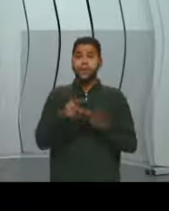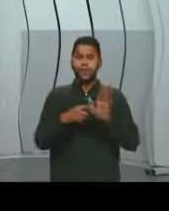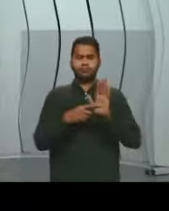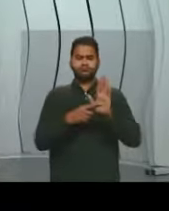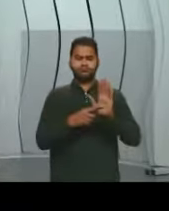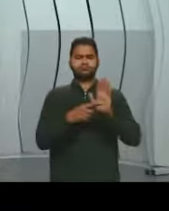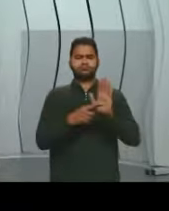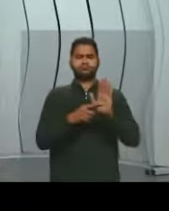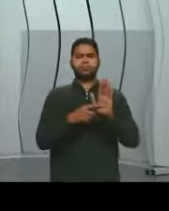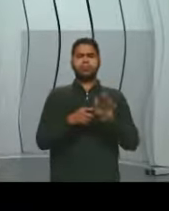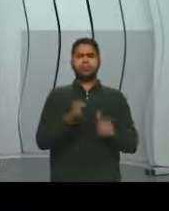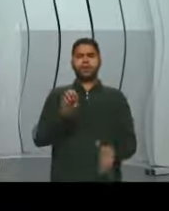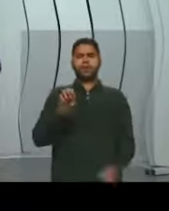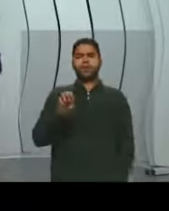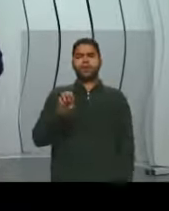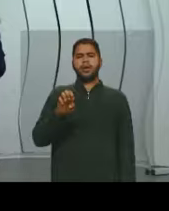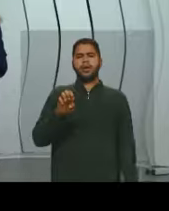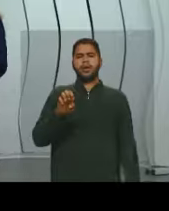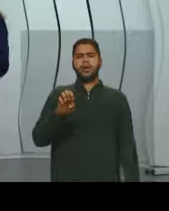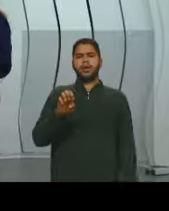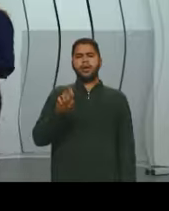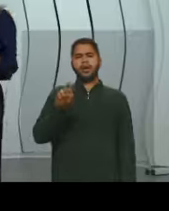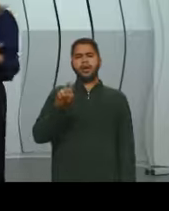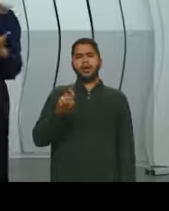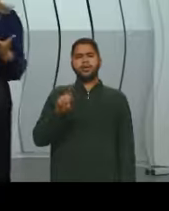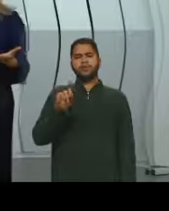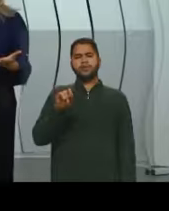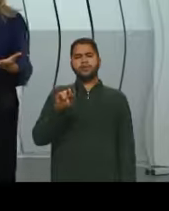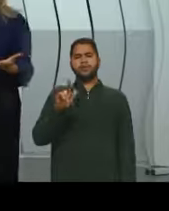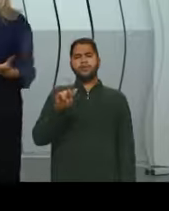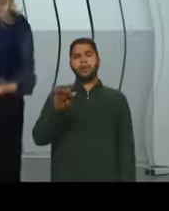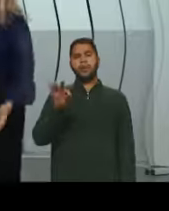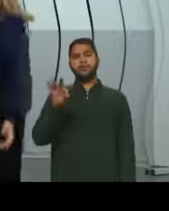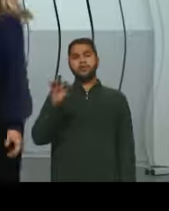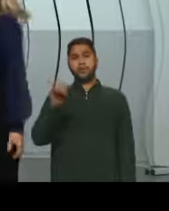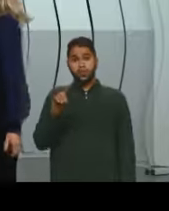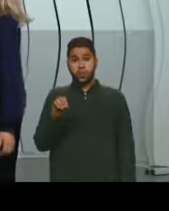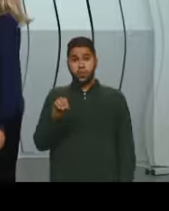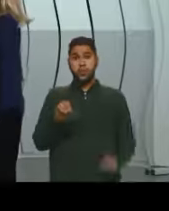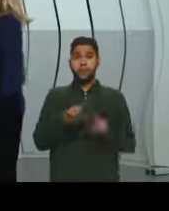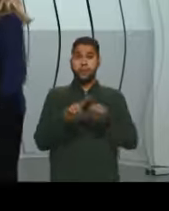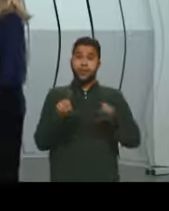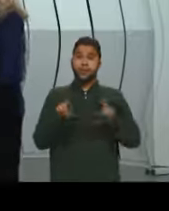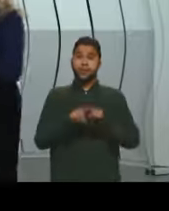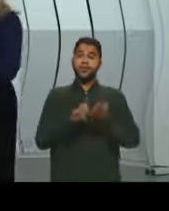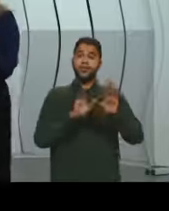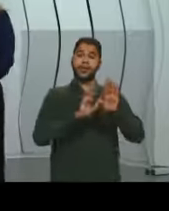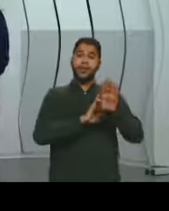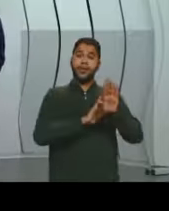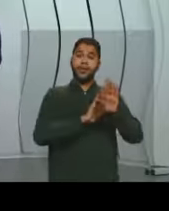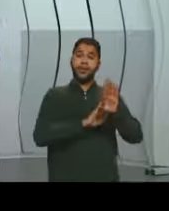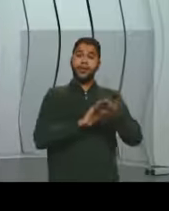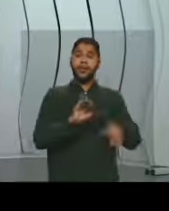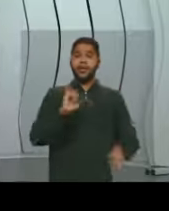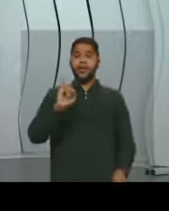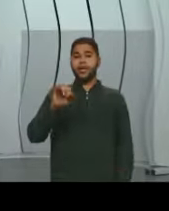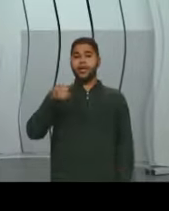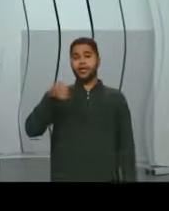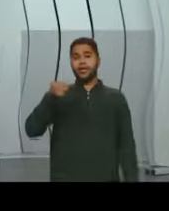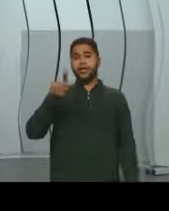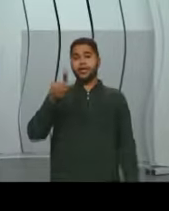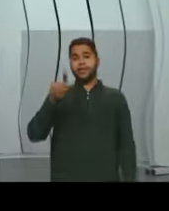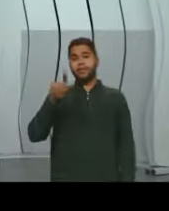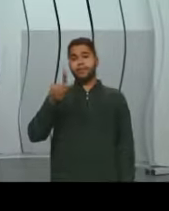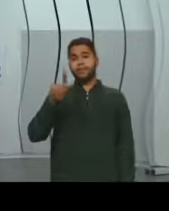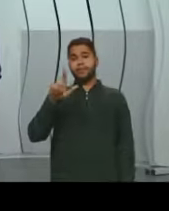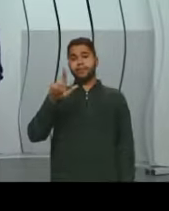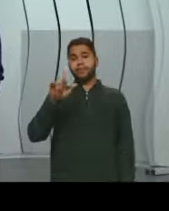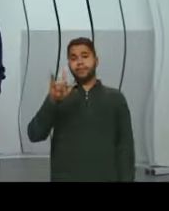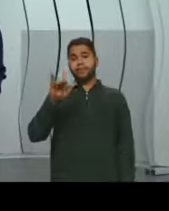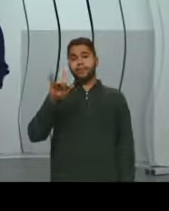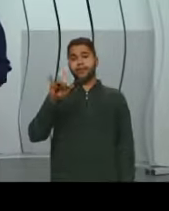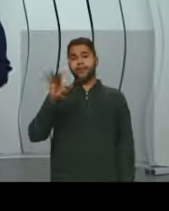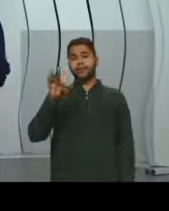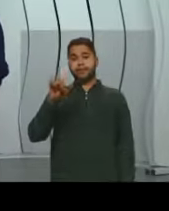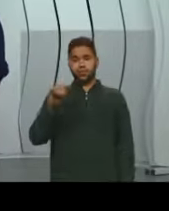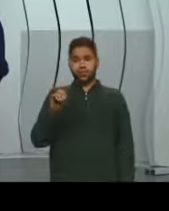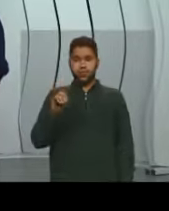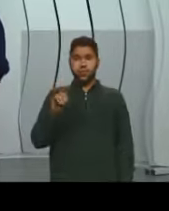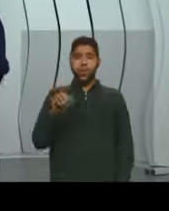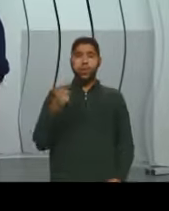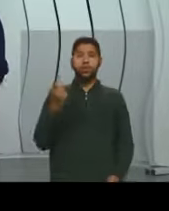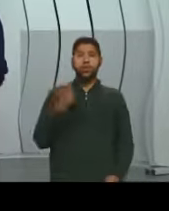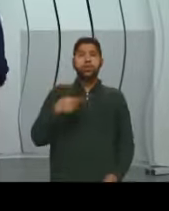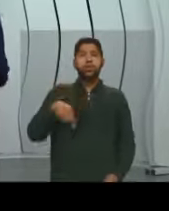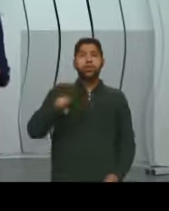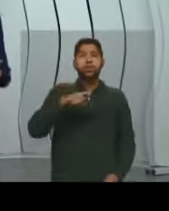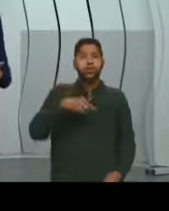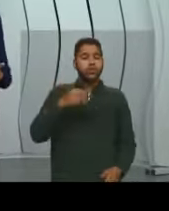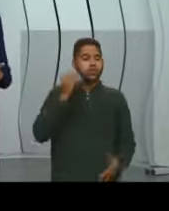aqui, mas existe também o que está implícito. Olha só, é o que nós vamos agora tentar interpretar. É o que